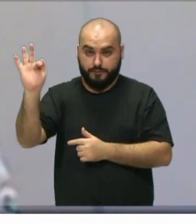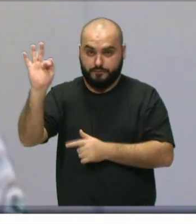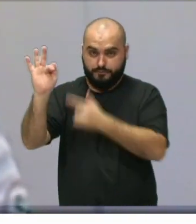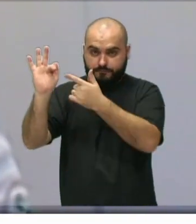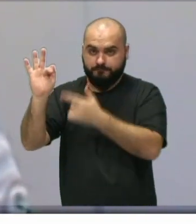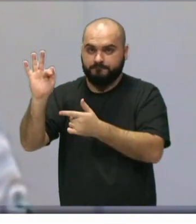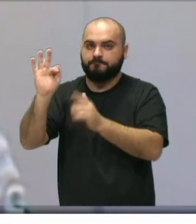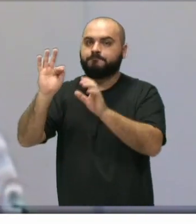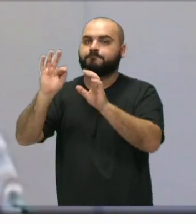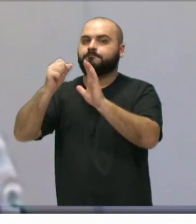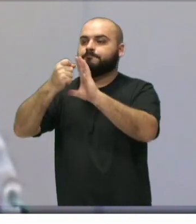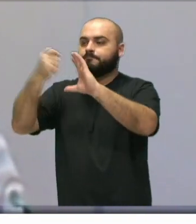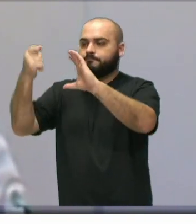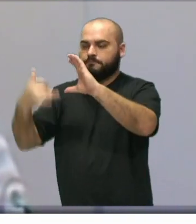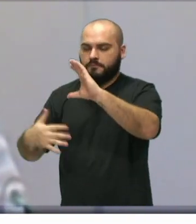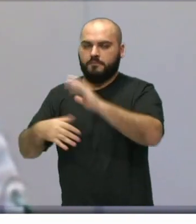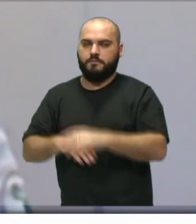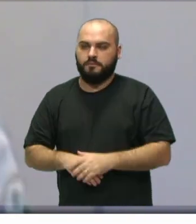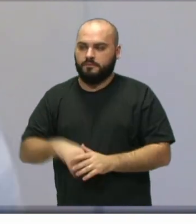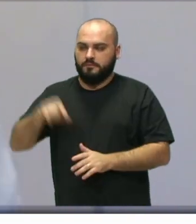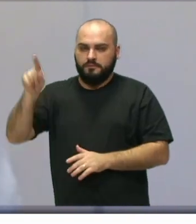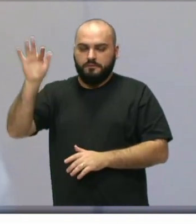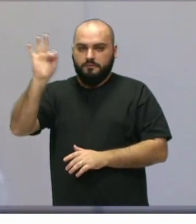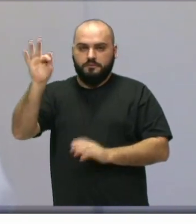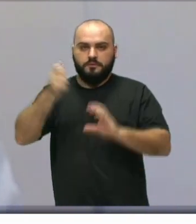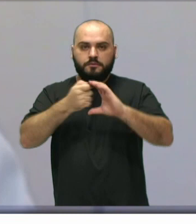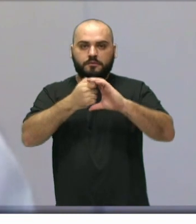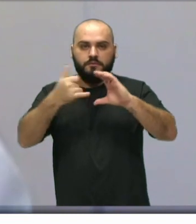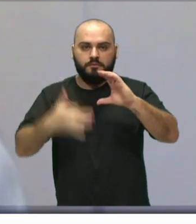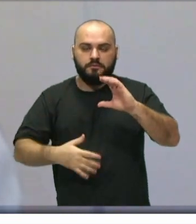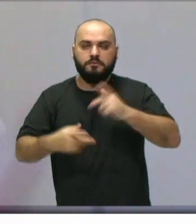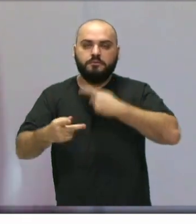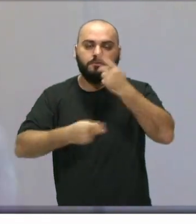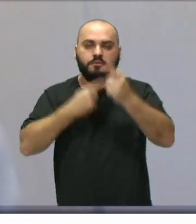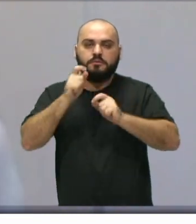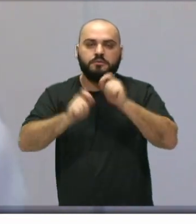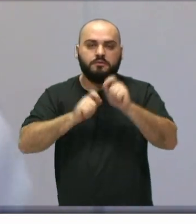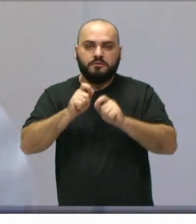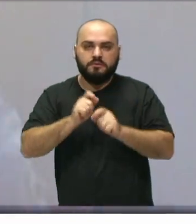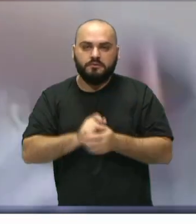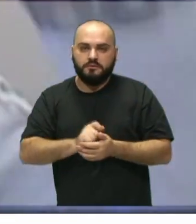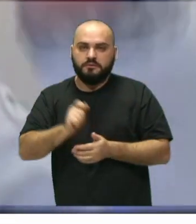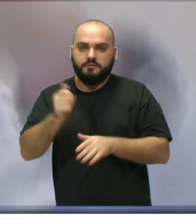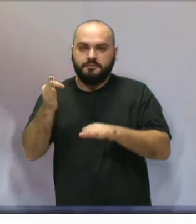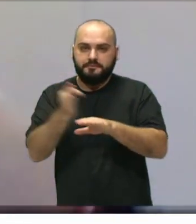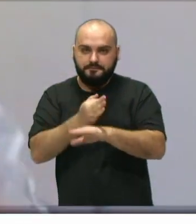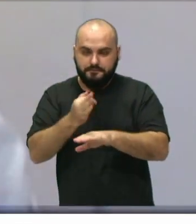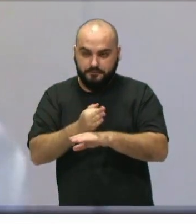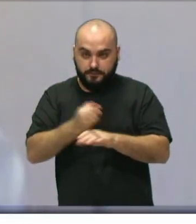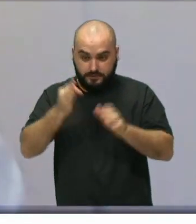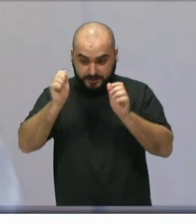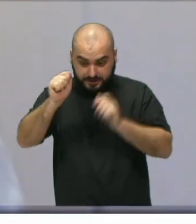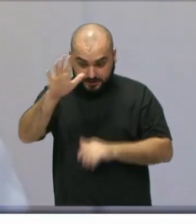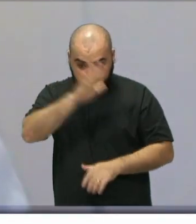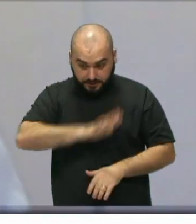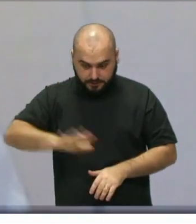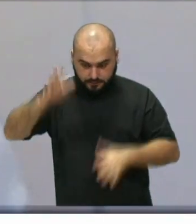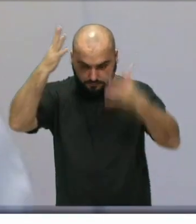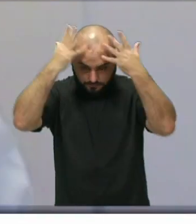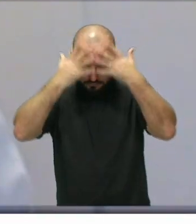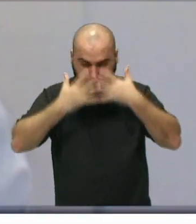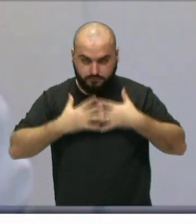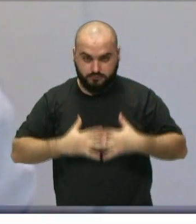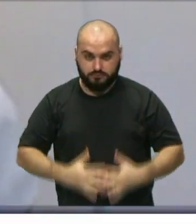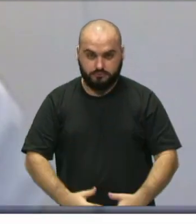Então, quando eu falo em fibromialgia, eu estou falando de uma dor generalizada,